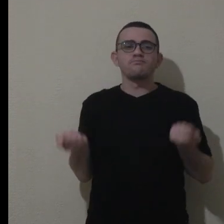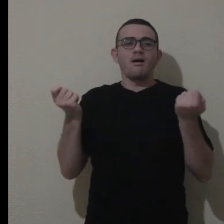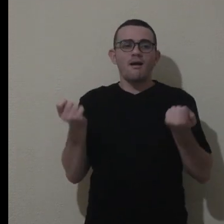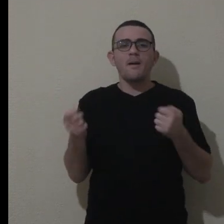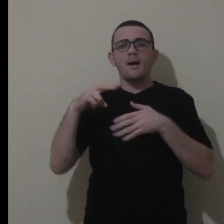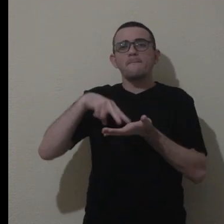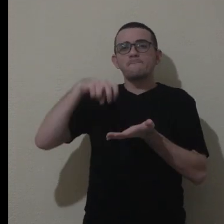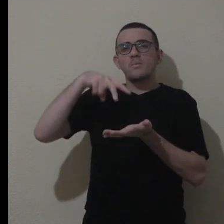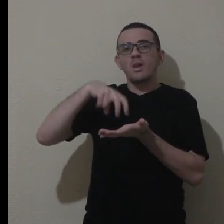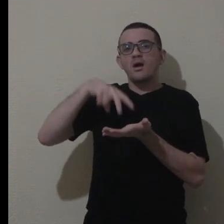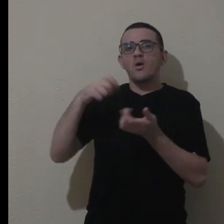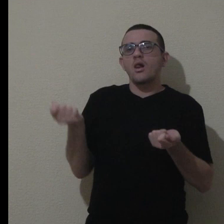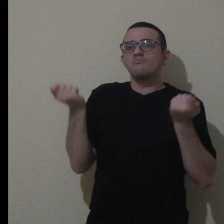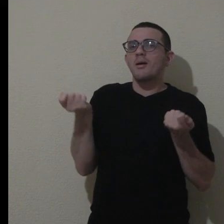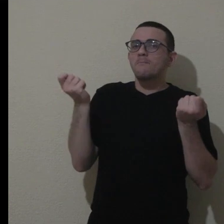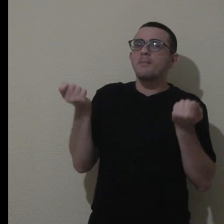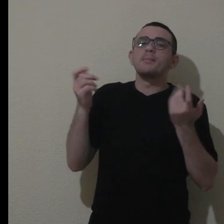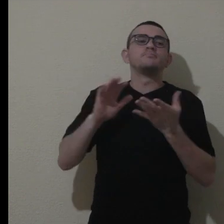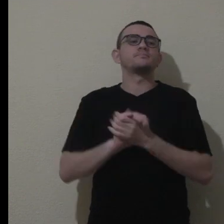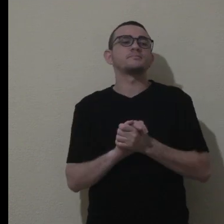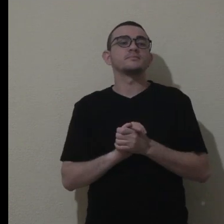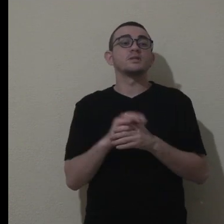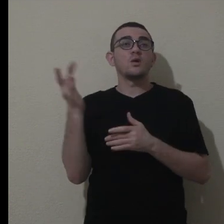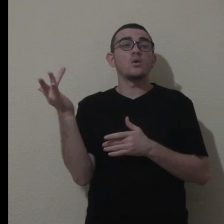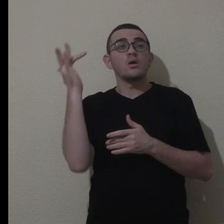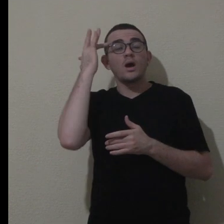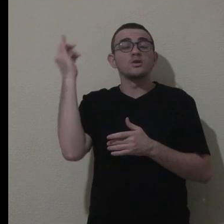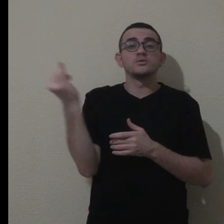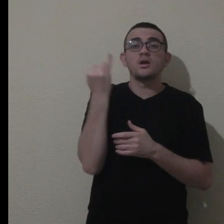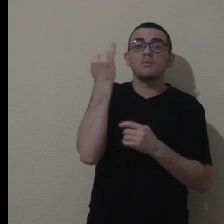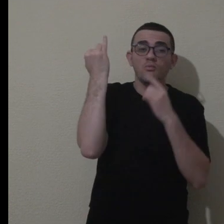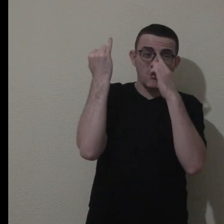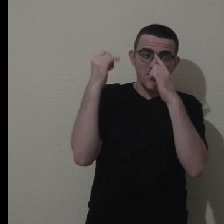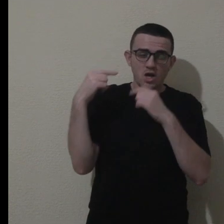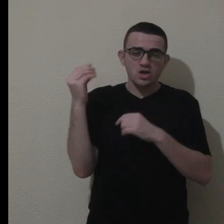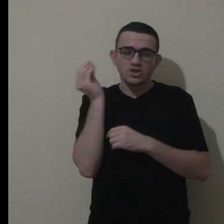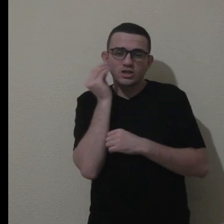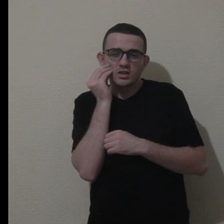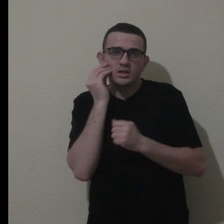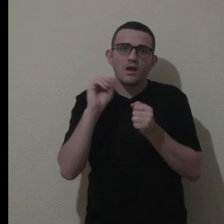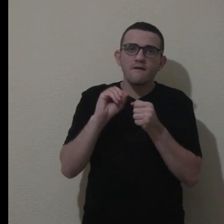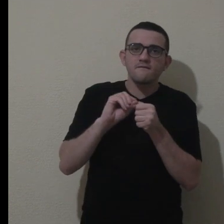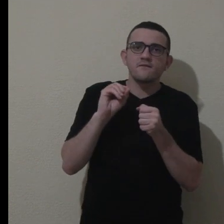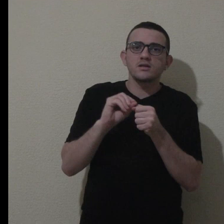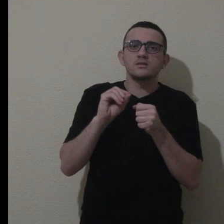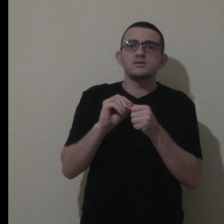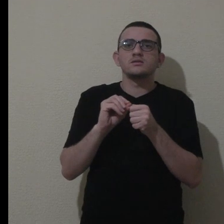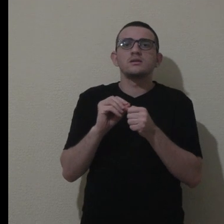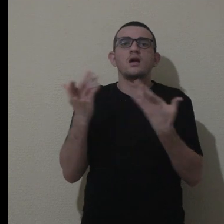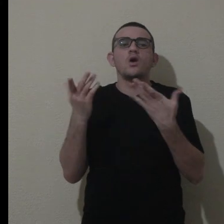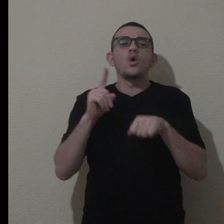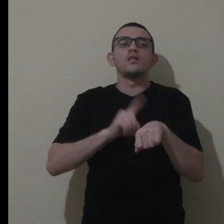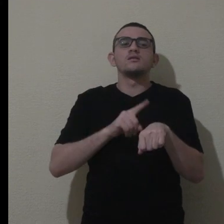corda. De repente, a gente faz um desafio de pular corda, porque eu acho que é importante, né, a gente tentar manter uma atividade física